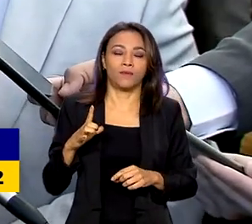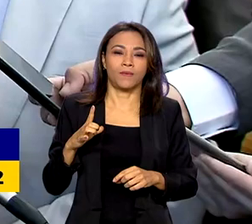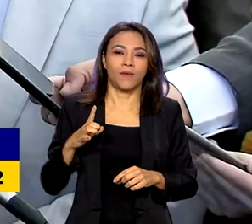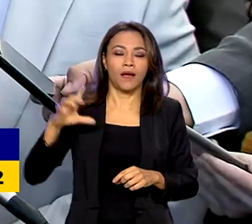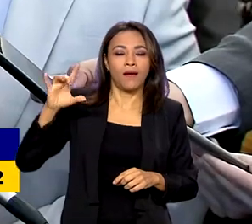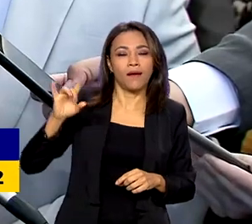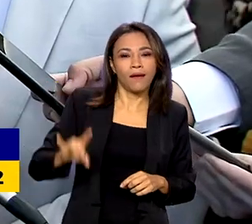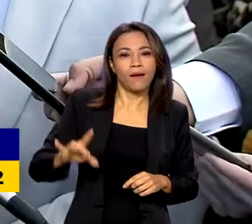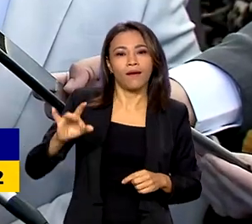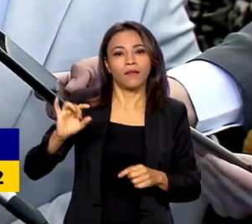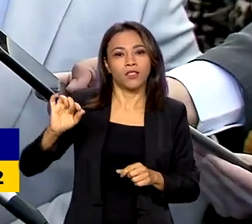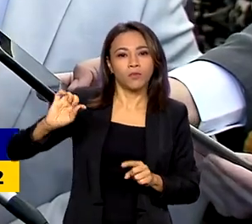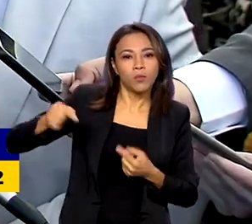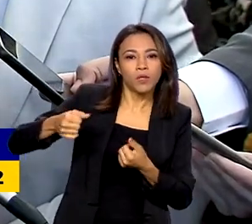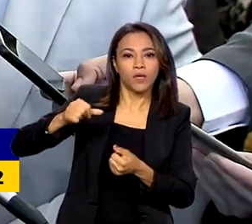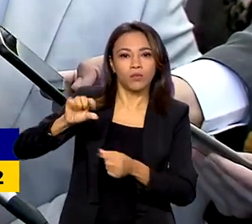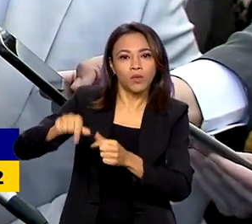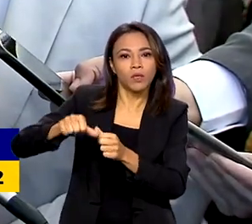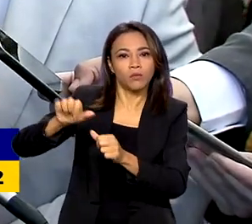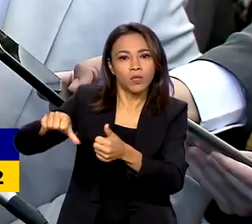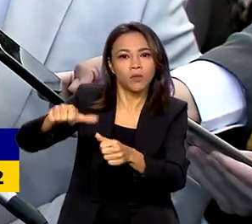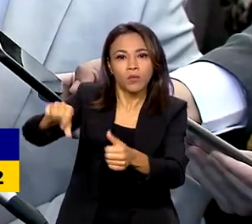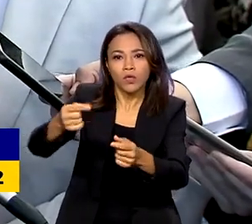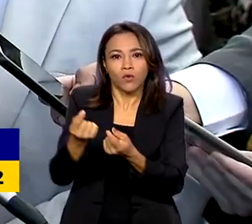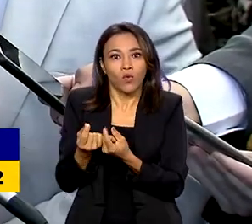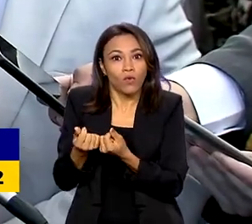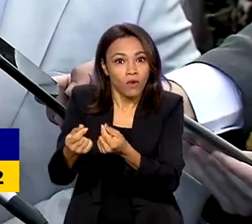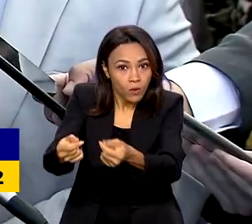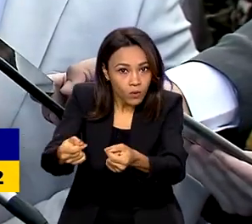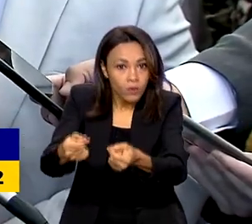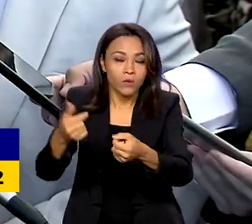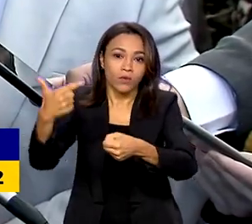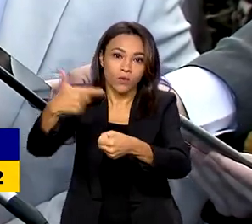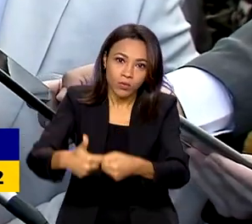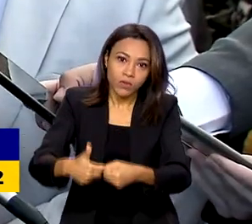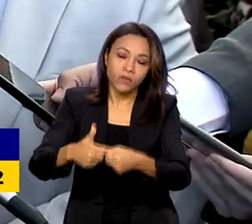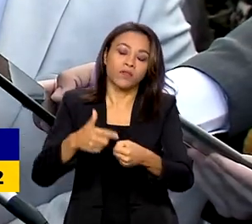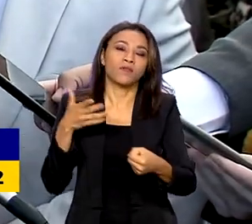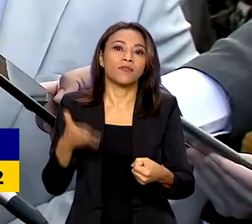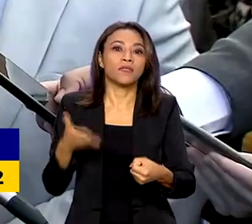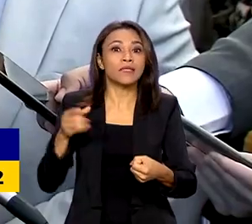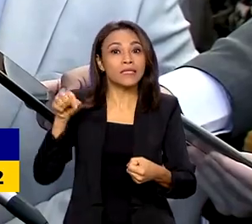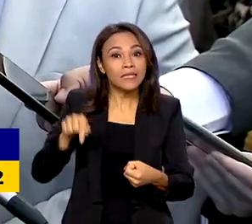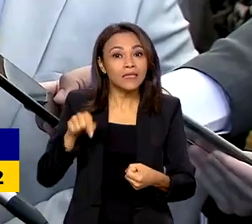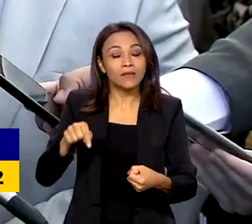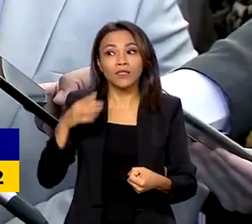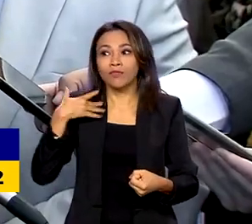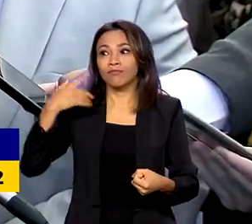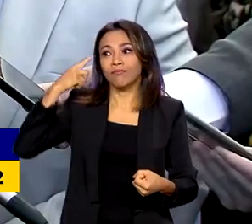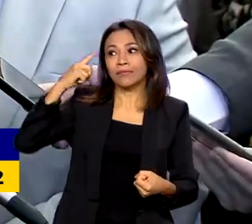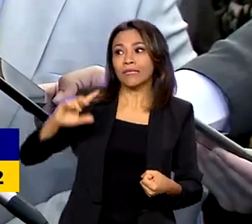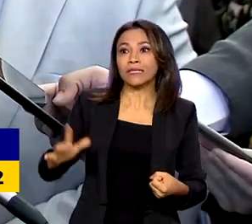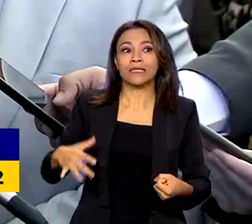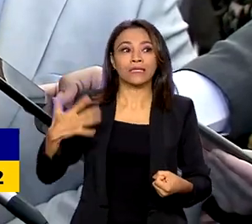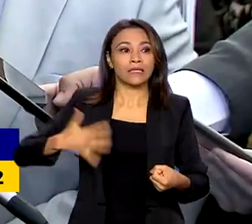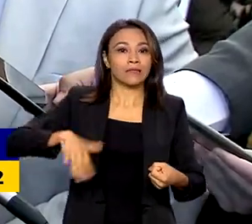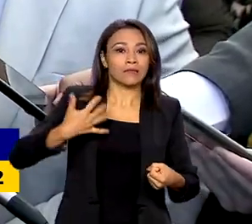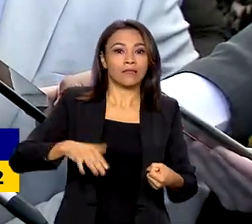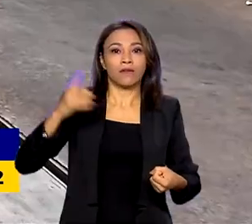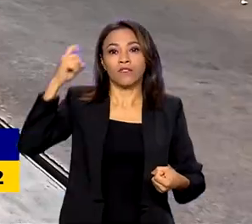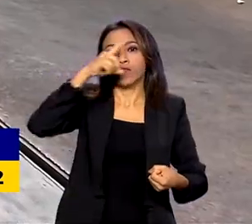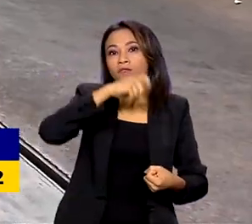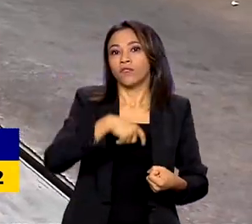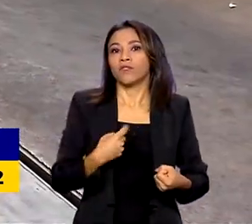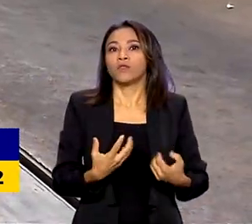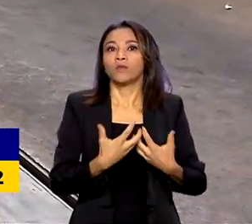Muitas vezes a cada hora tinha que ter mudança nos preços dos combustíveis, tirando completamente a previsibilidade e até a sobrevivência dos